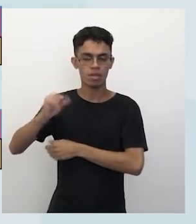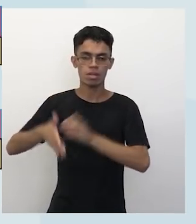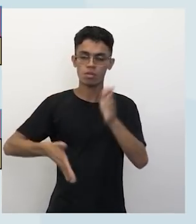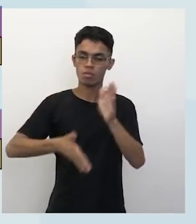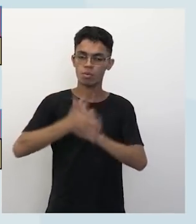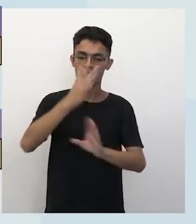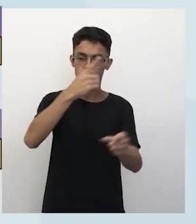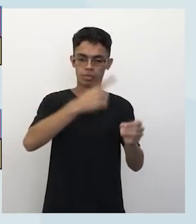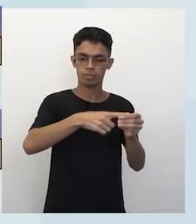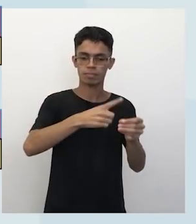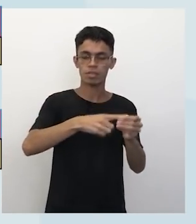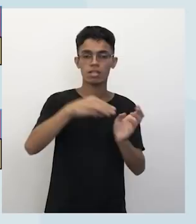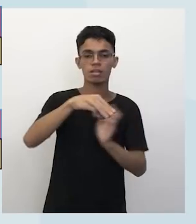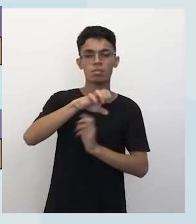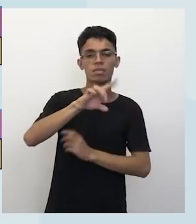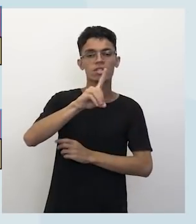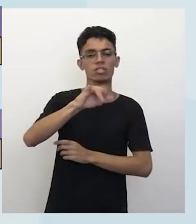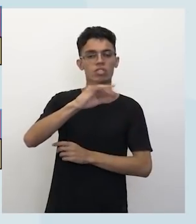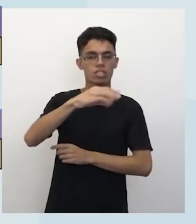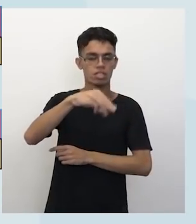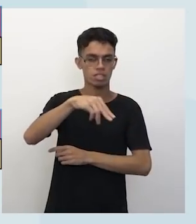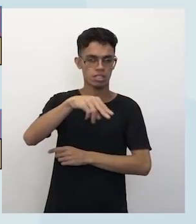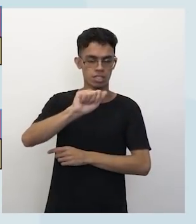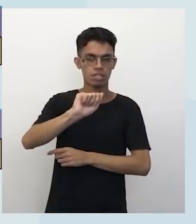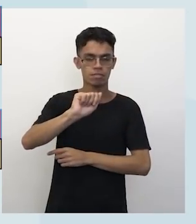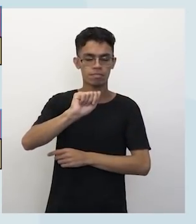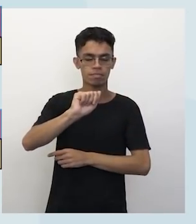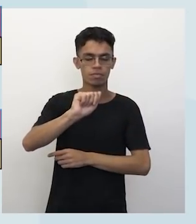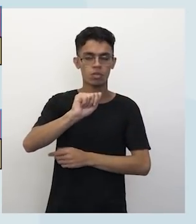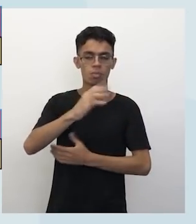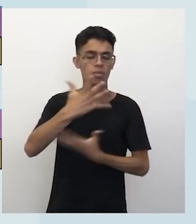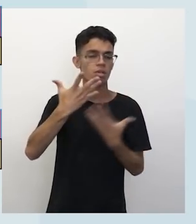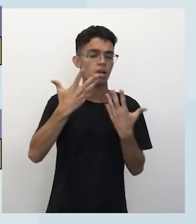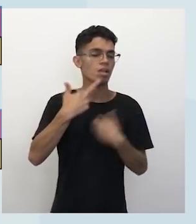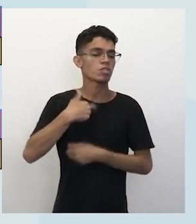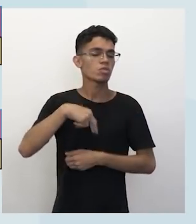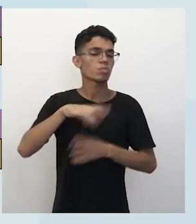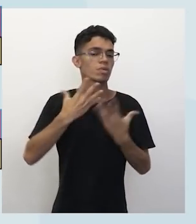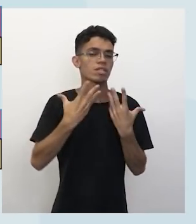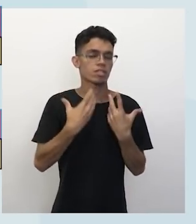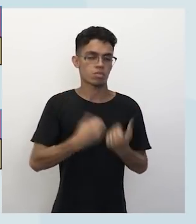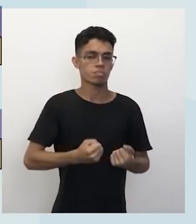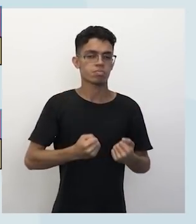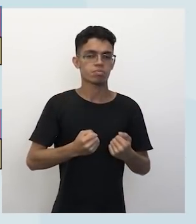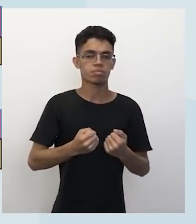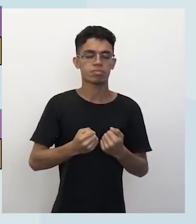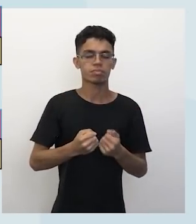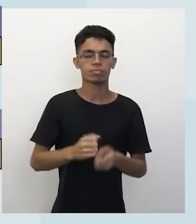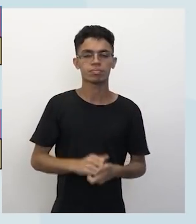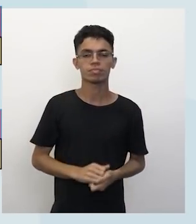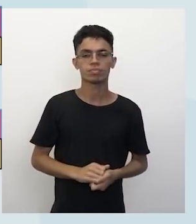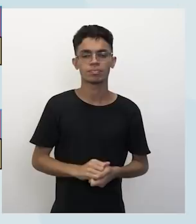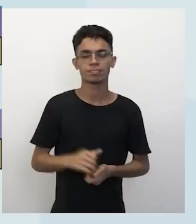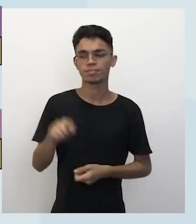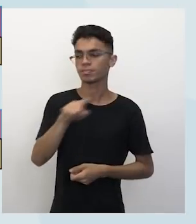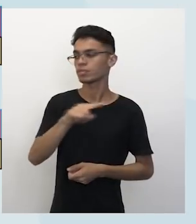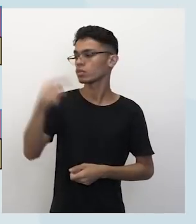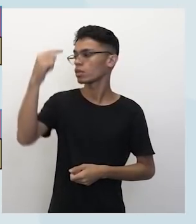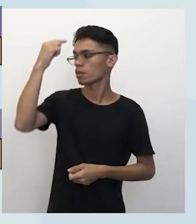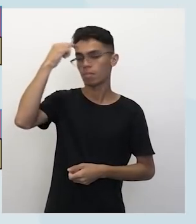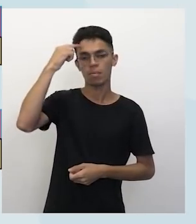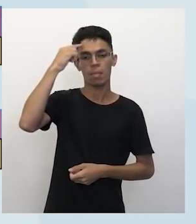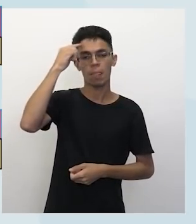de fato a ter uma aceitação da sua religião e eles constroem uma mesquita. Agora vocês imaginam, olha